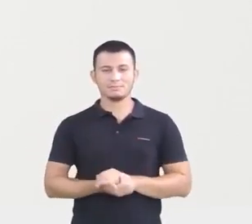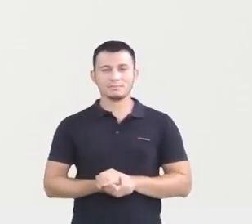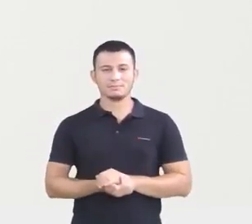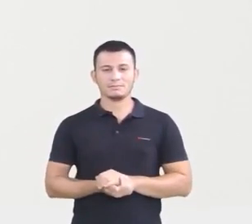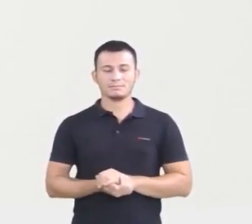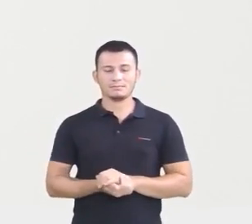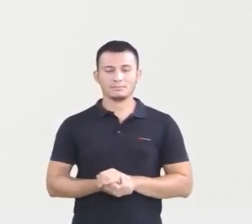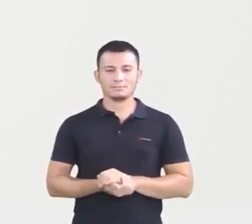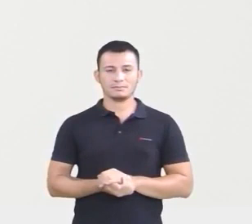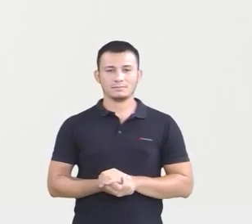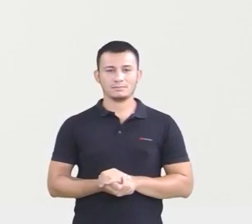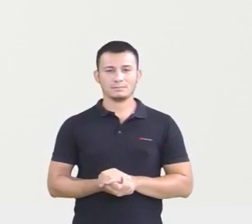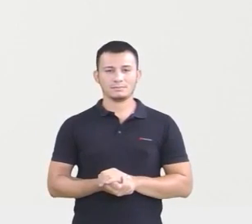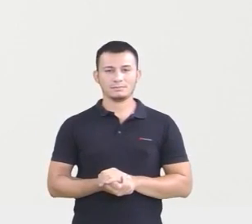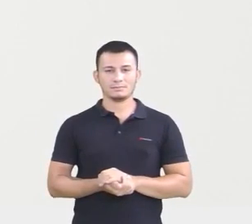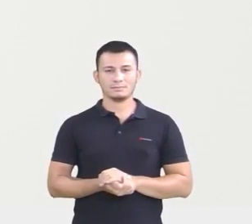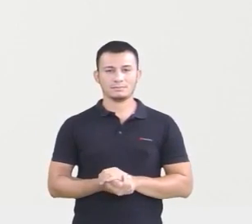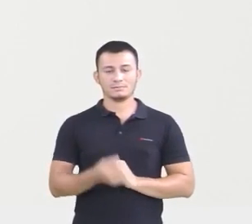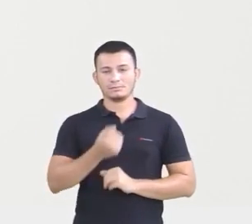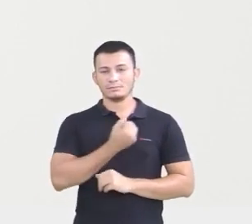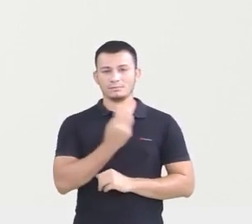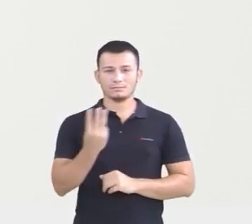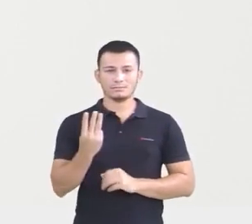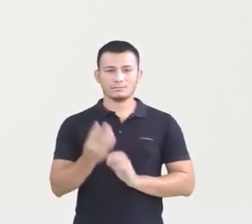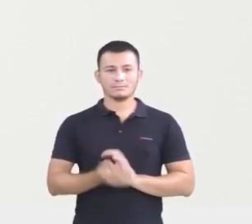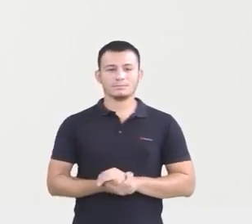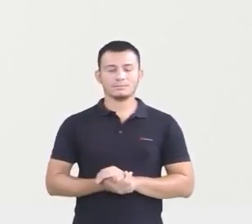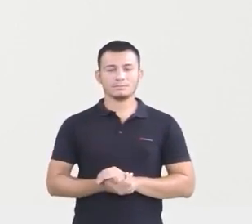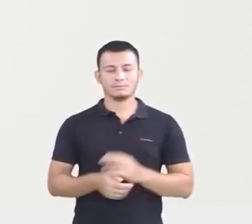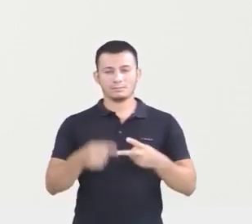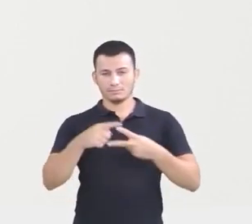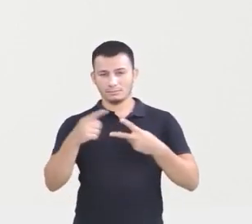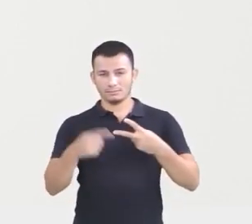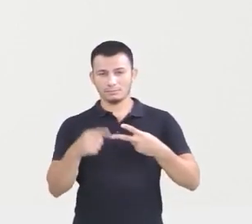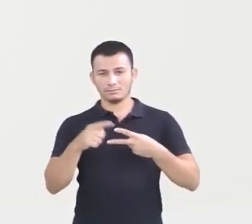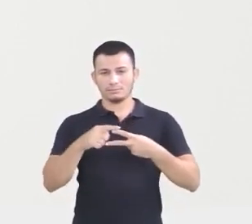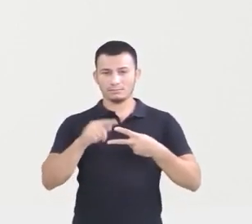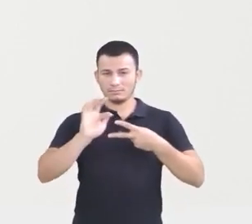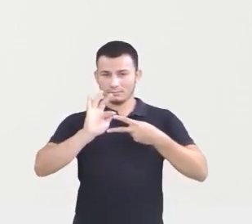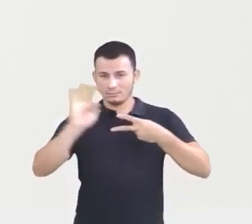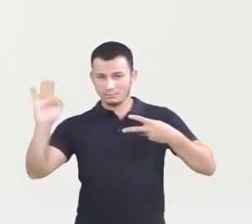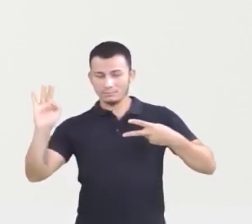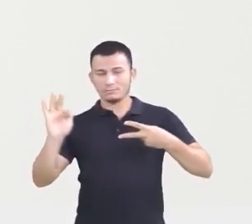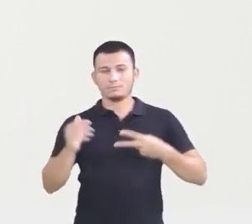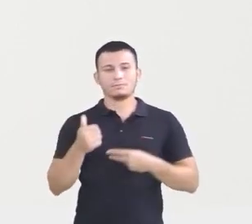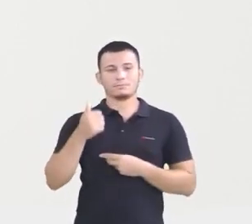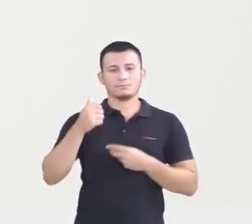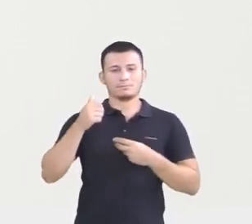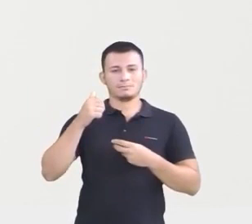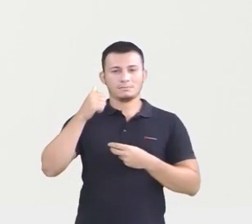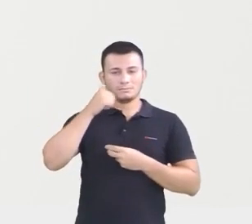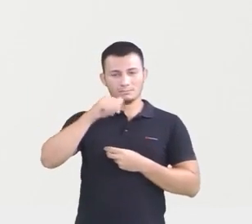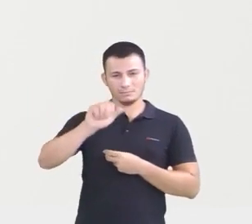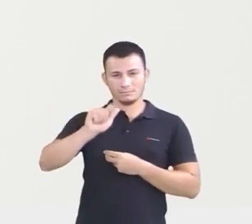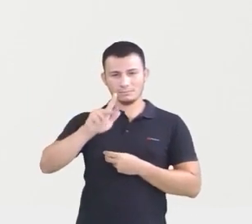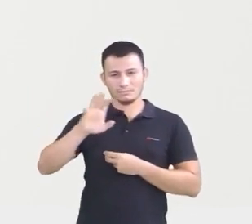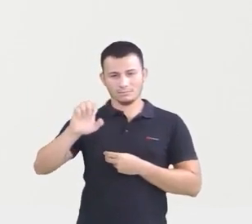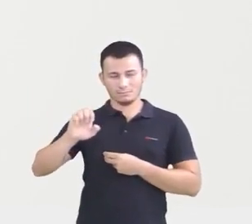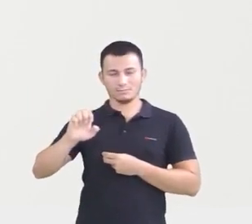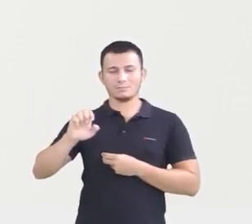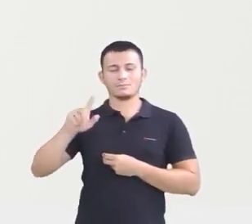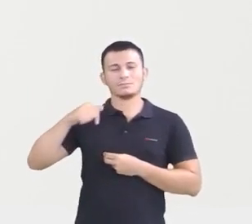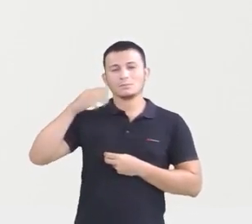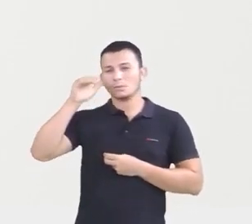Vamos ver a terceira questão. Nas duas frases, Alice era uma menina curiosa e